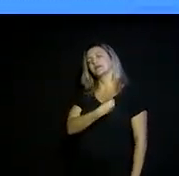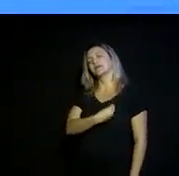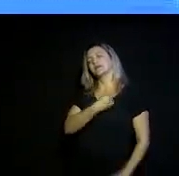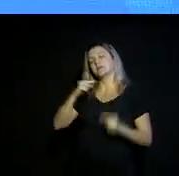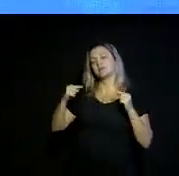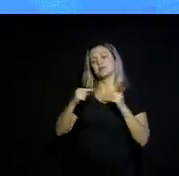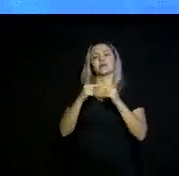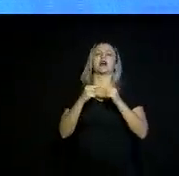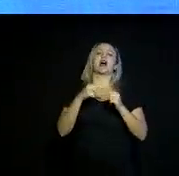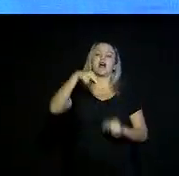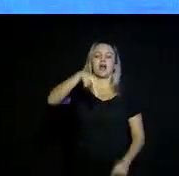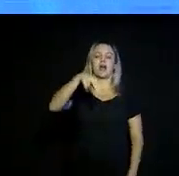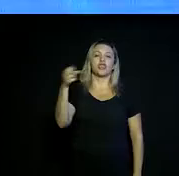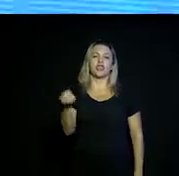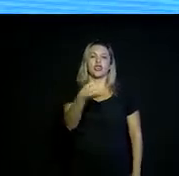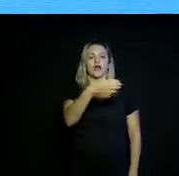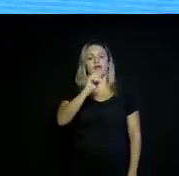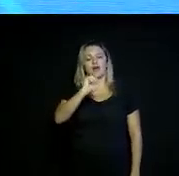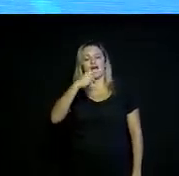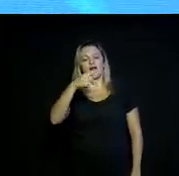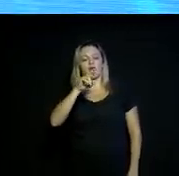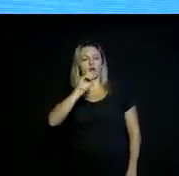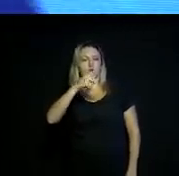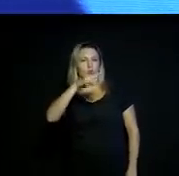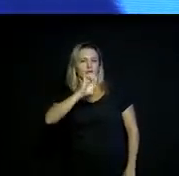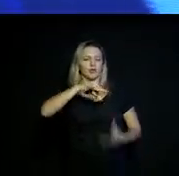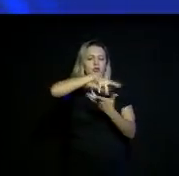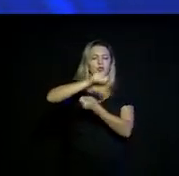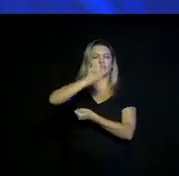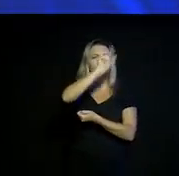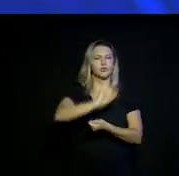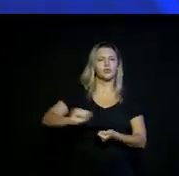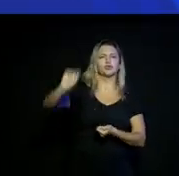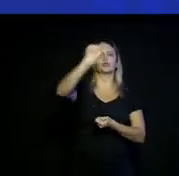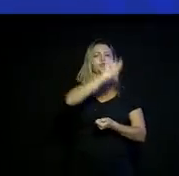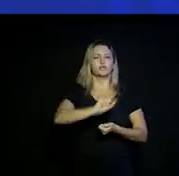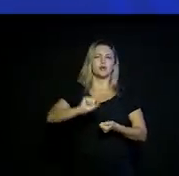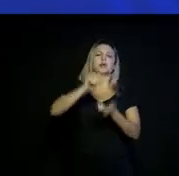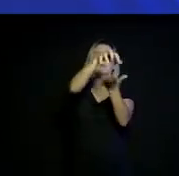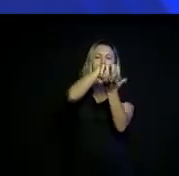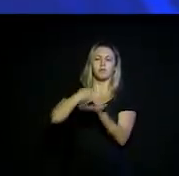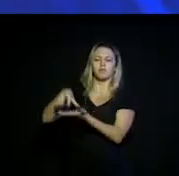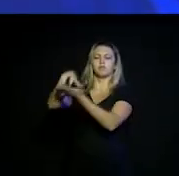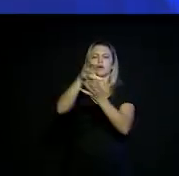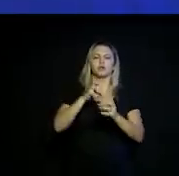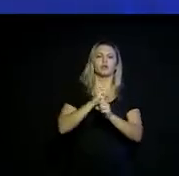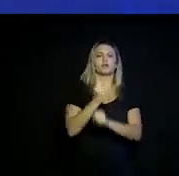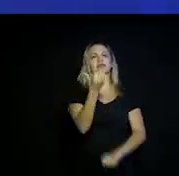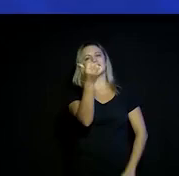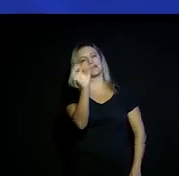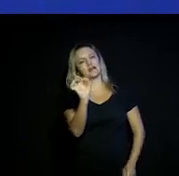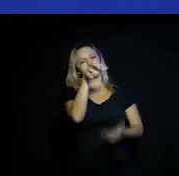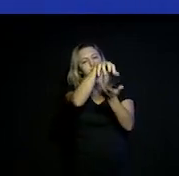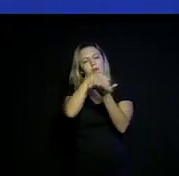faz isso no mundo inteiro, em mais de 60 países e em mais de 80 sedes em todo o Brasil. Bom, uma vez